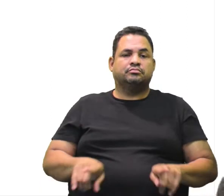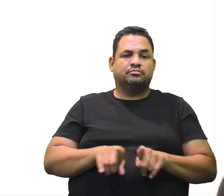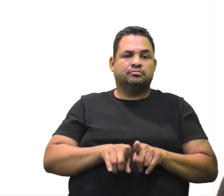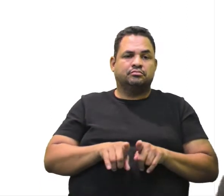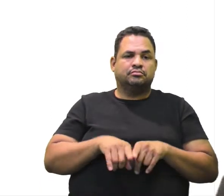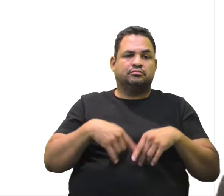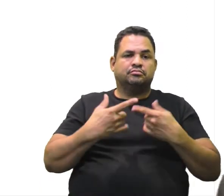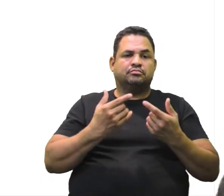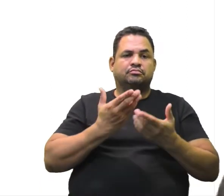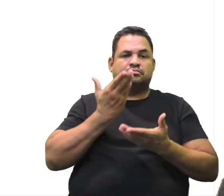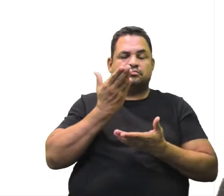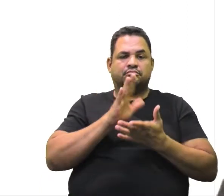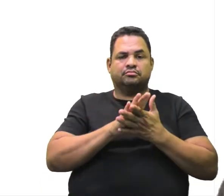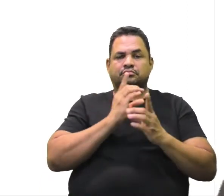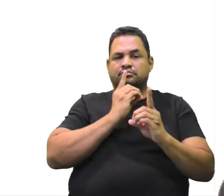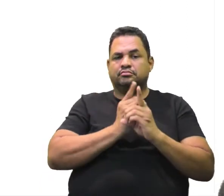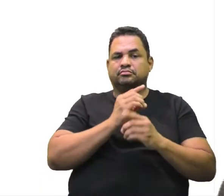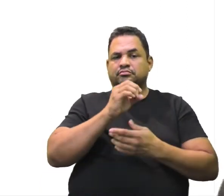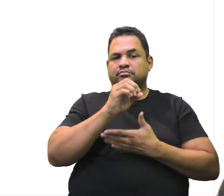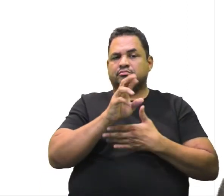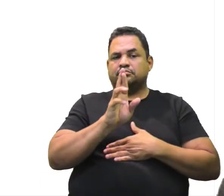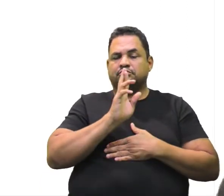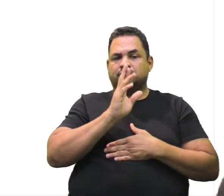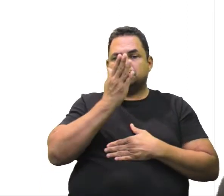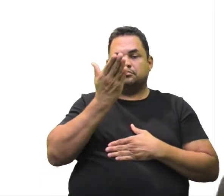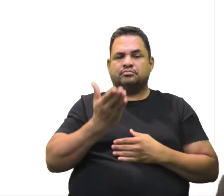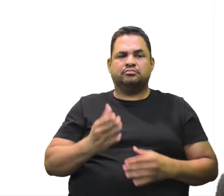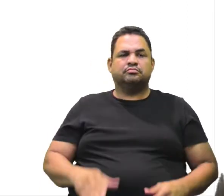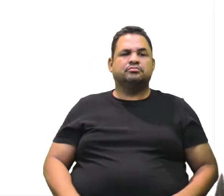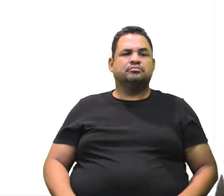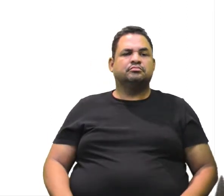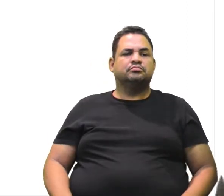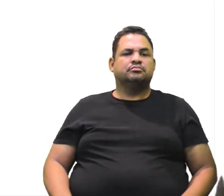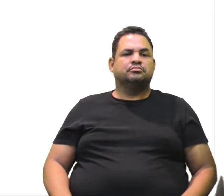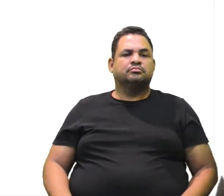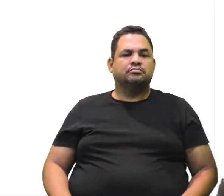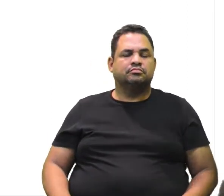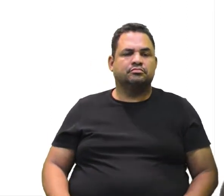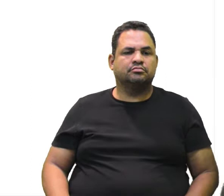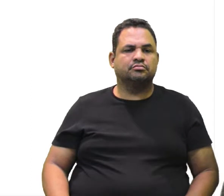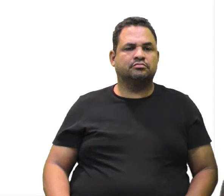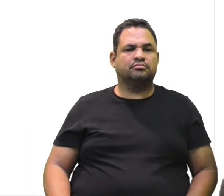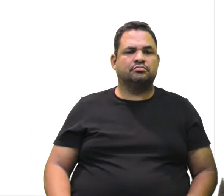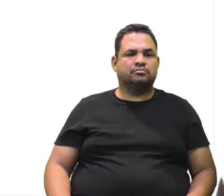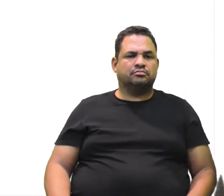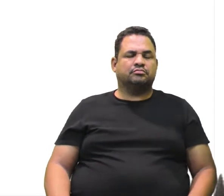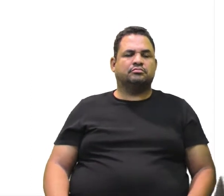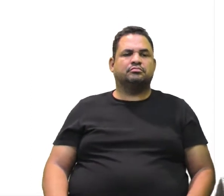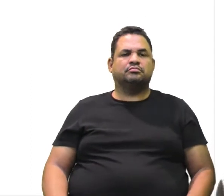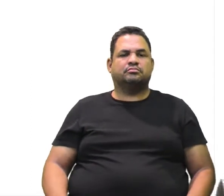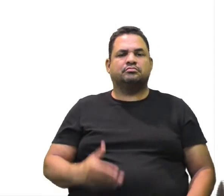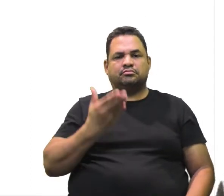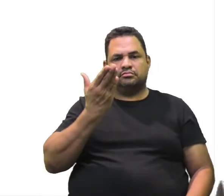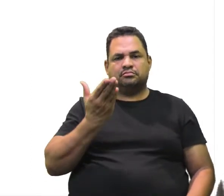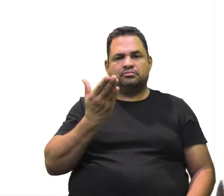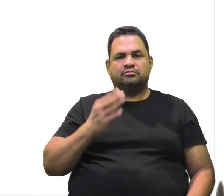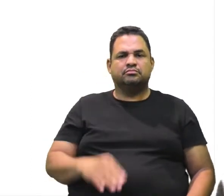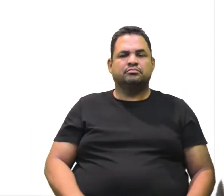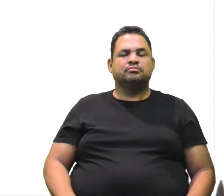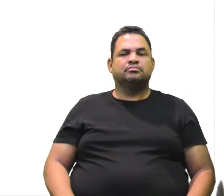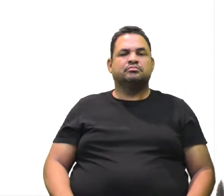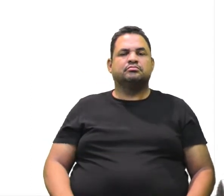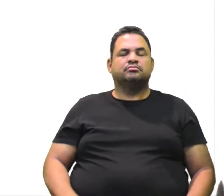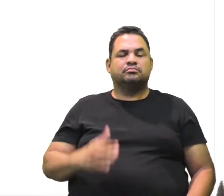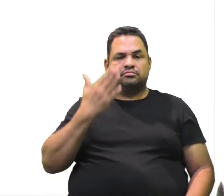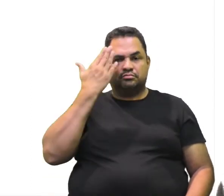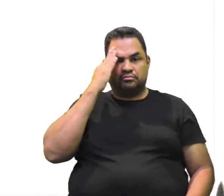consequentemente, você chegar aqui. Agora, eu já dei todo o conceito de Bronsted-Lowry, claro que você vai